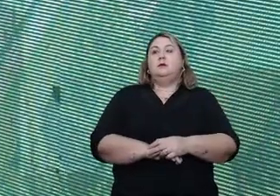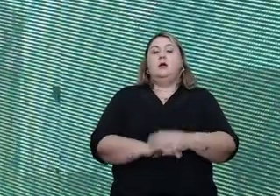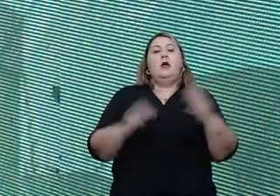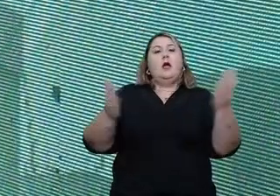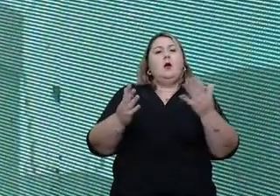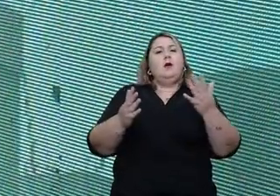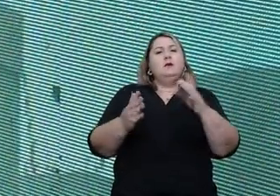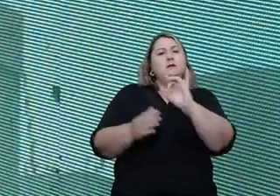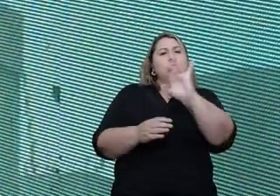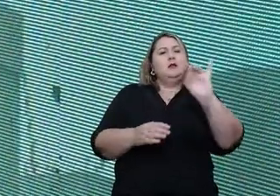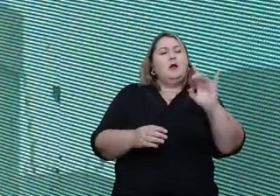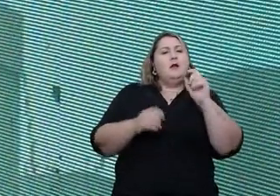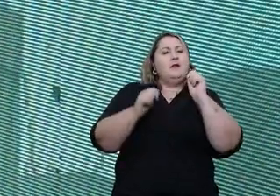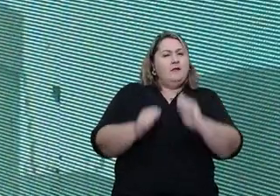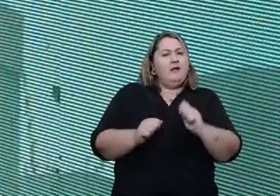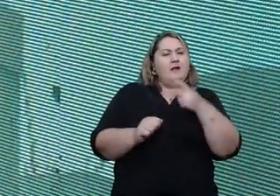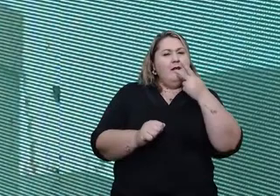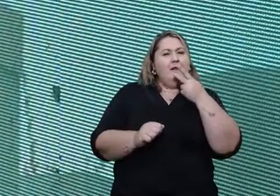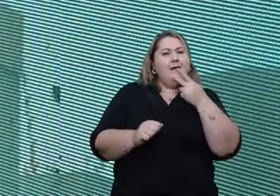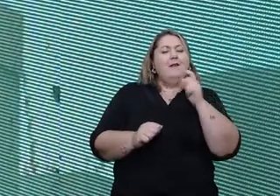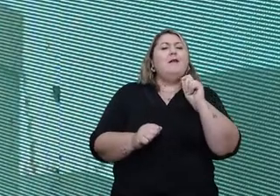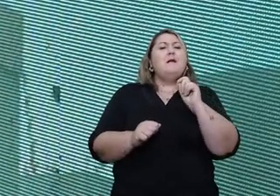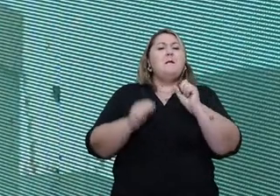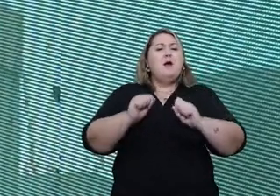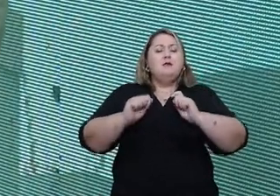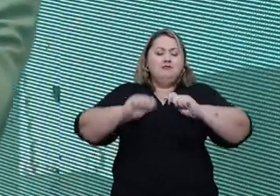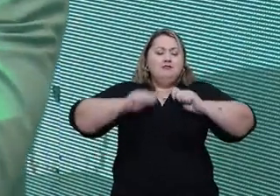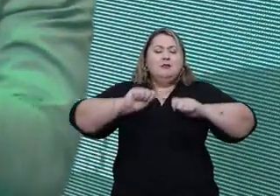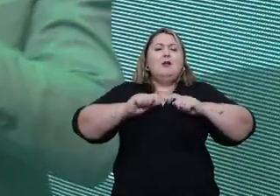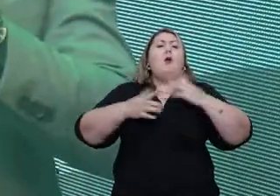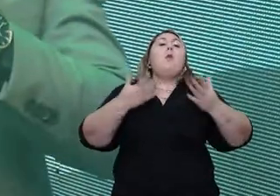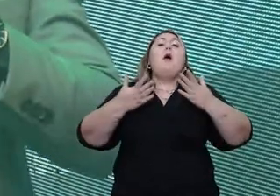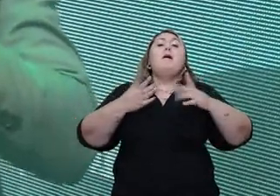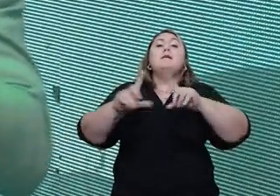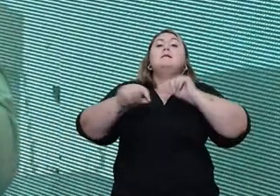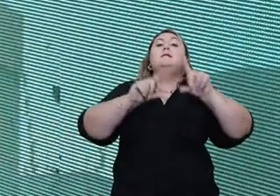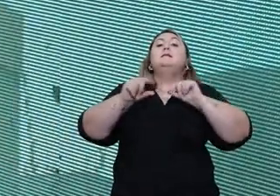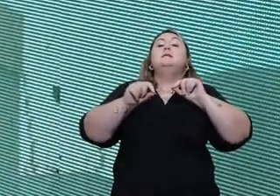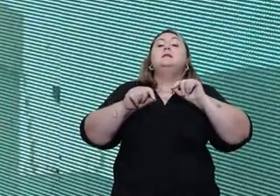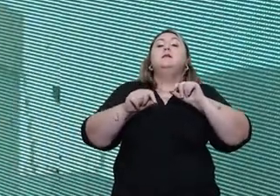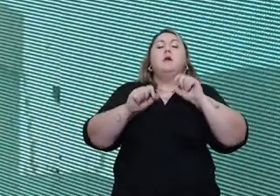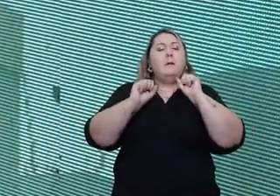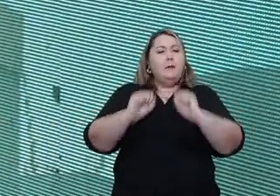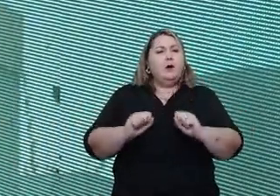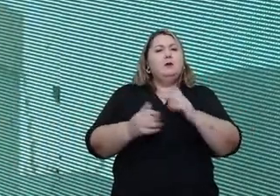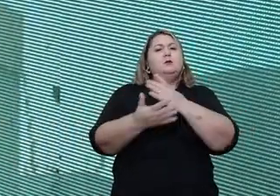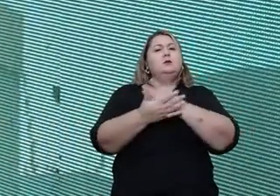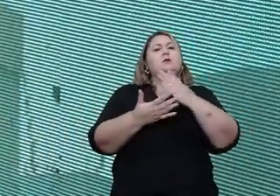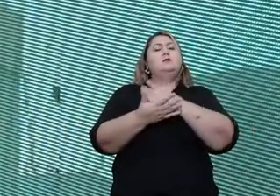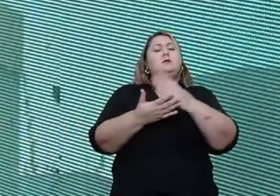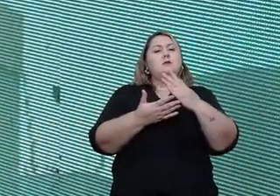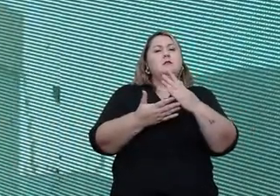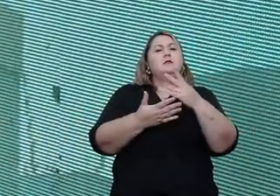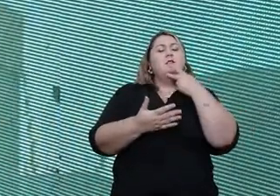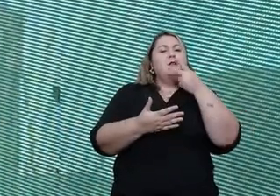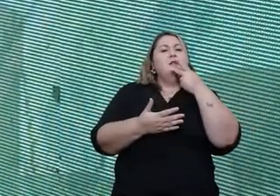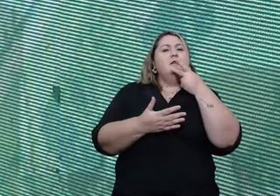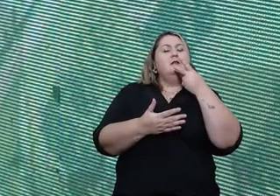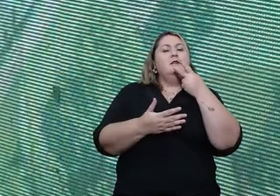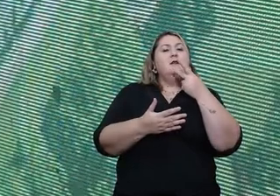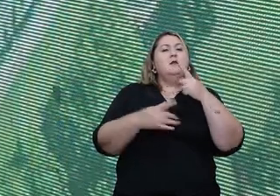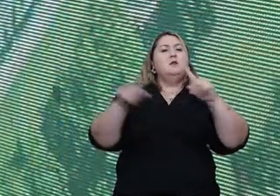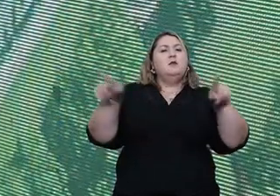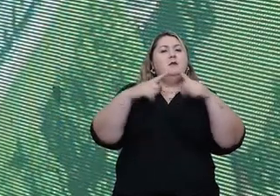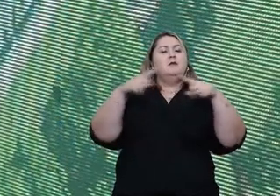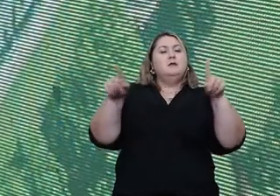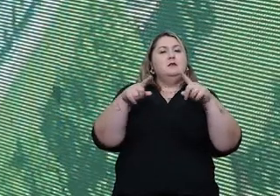Agora é com vocês. Vocês falaram que fazem rock, fazem o que vocês... Agora a festa de vocês aqui. Enquanto vocês vão... Pode ir começando, tá? Pode falar... Beleza. Pode começar a música